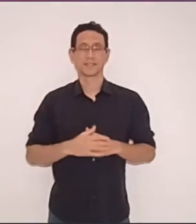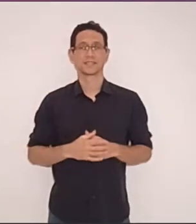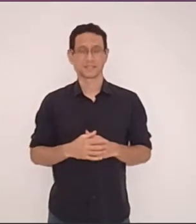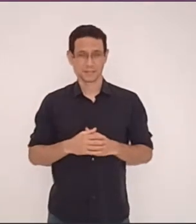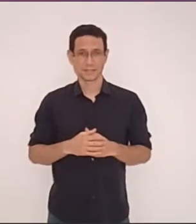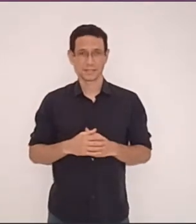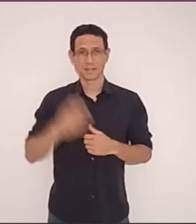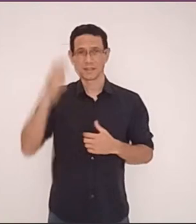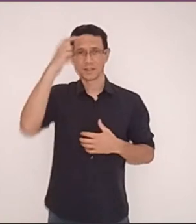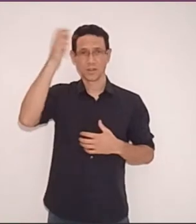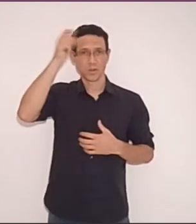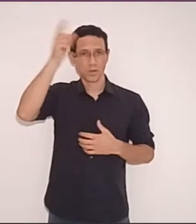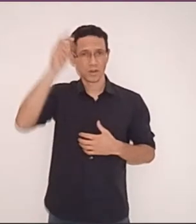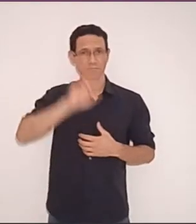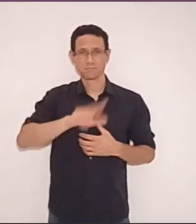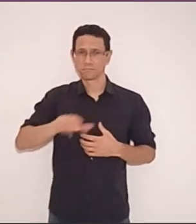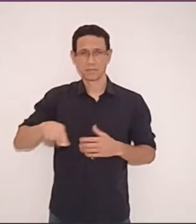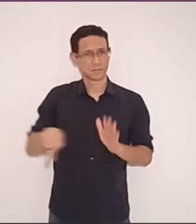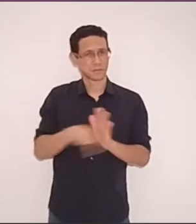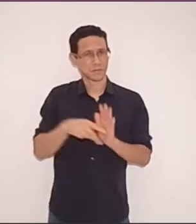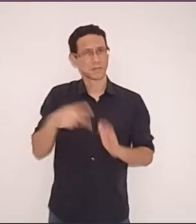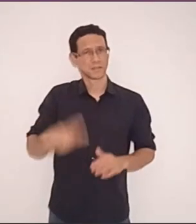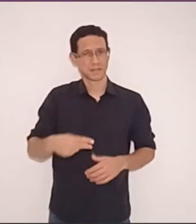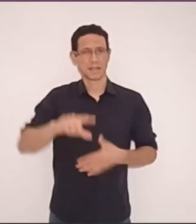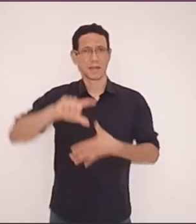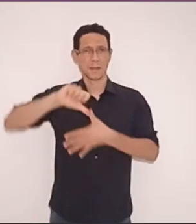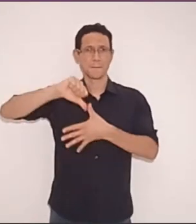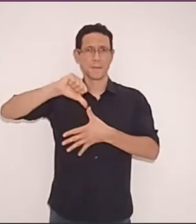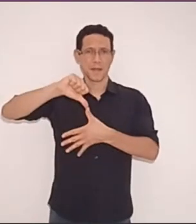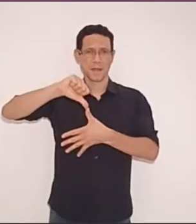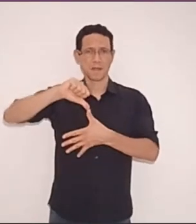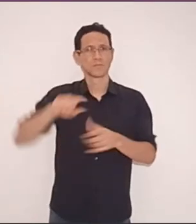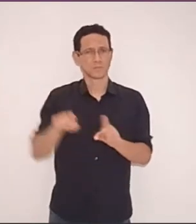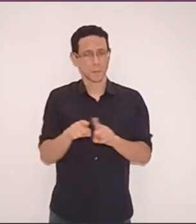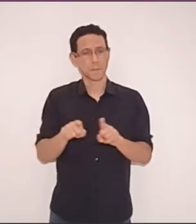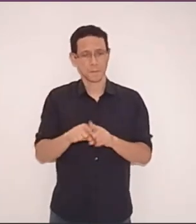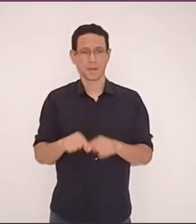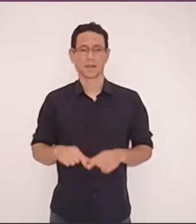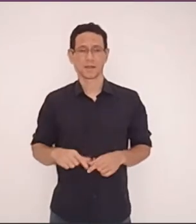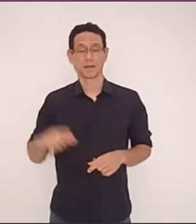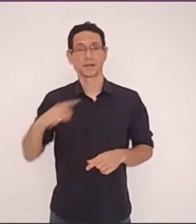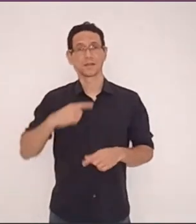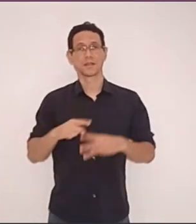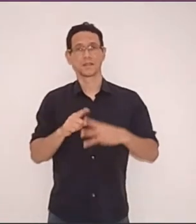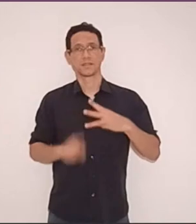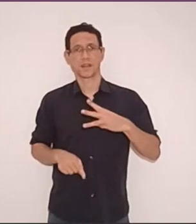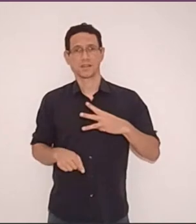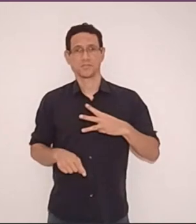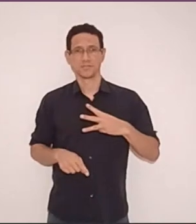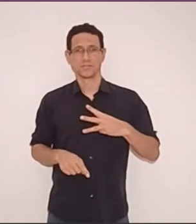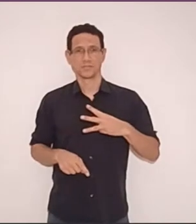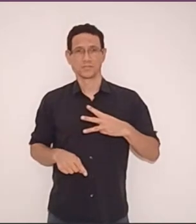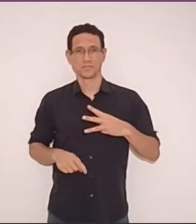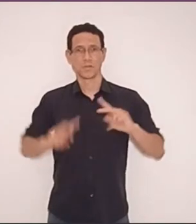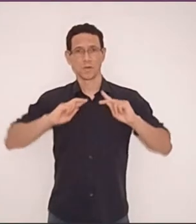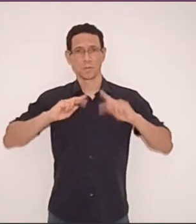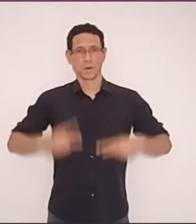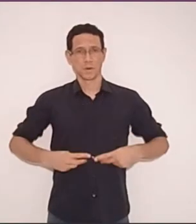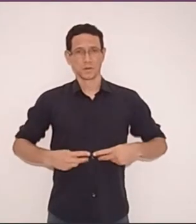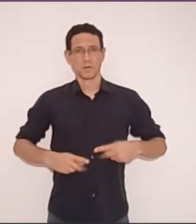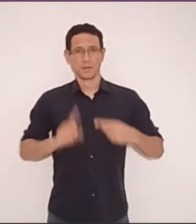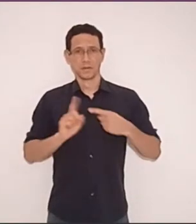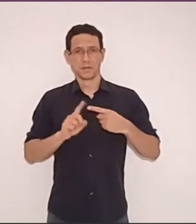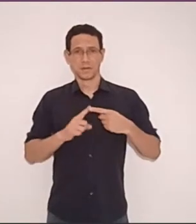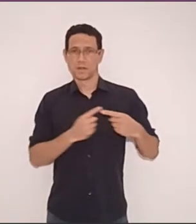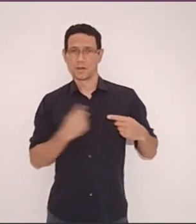cultura culturas africanas estão com três também aqui da América nas fotos originais e tem três tipos de um ano os